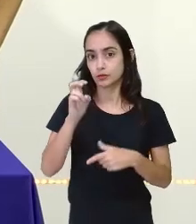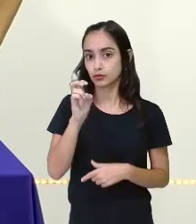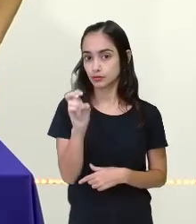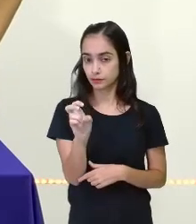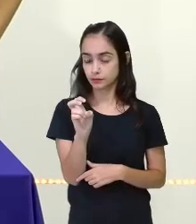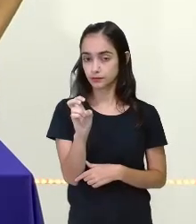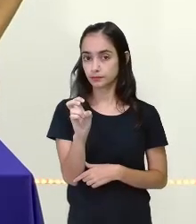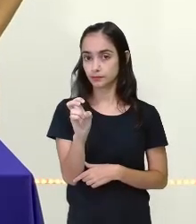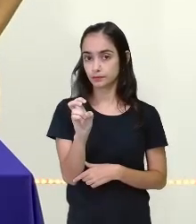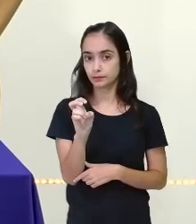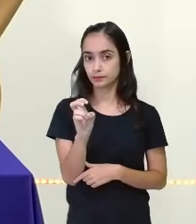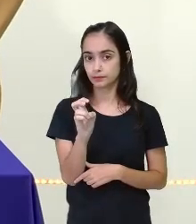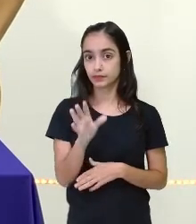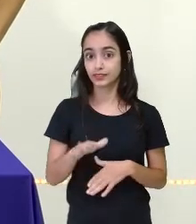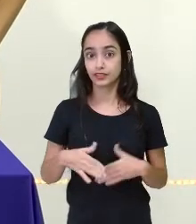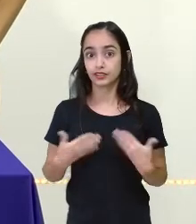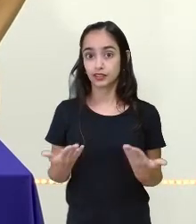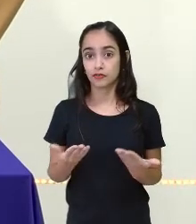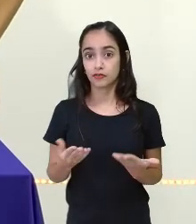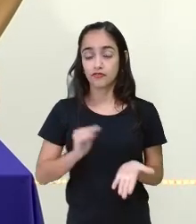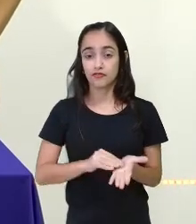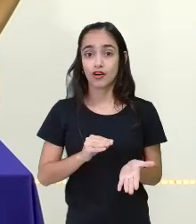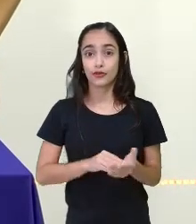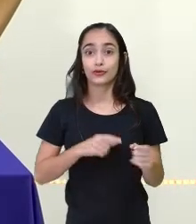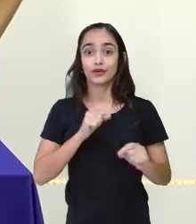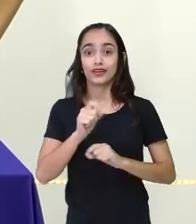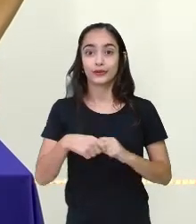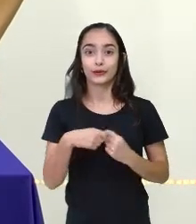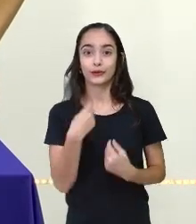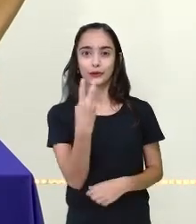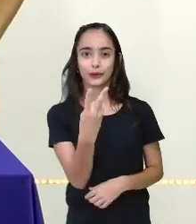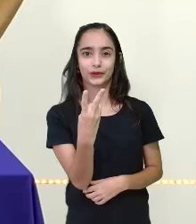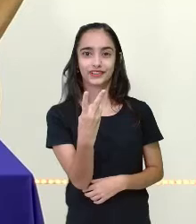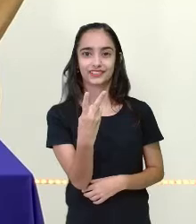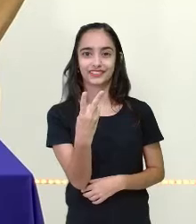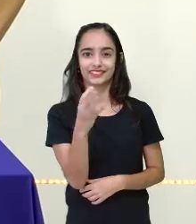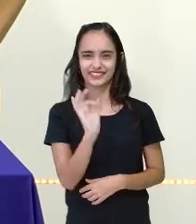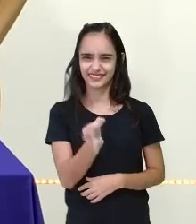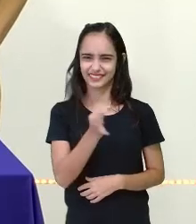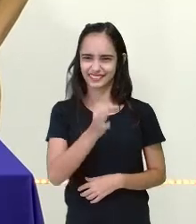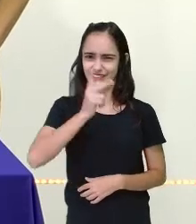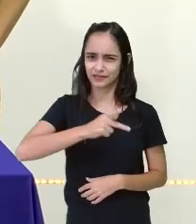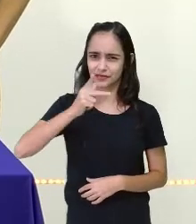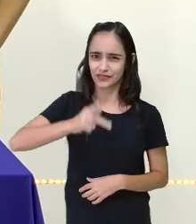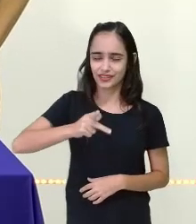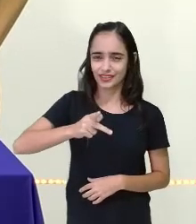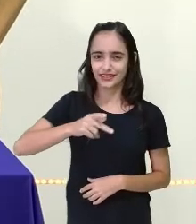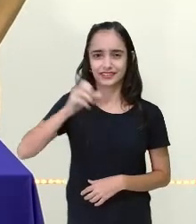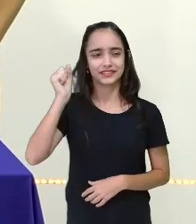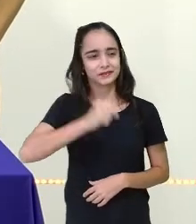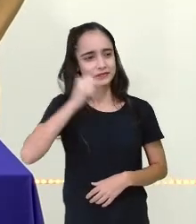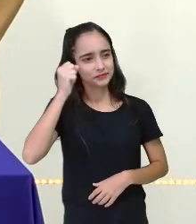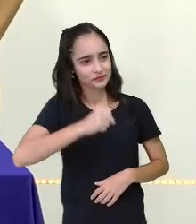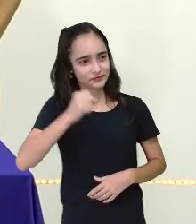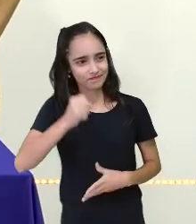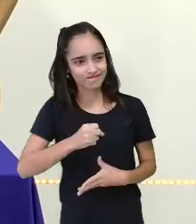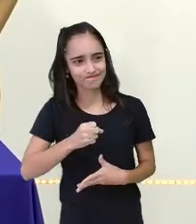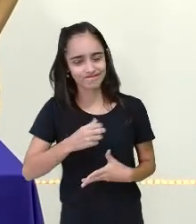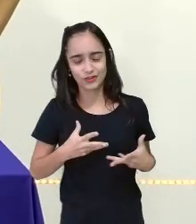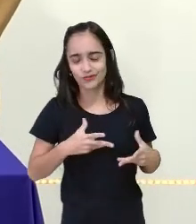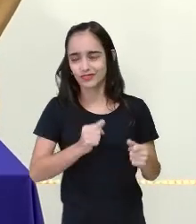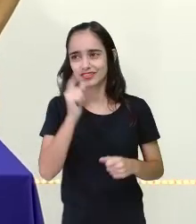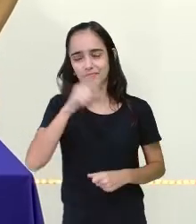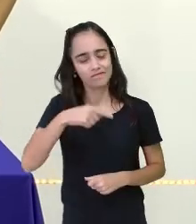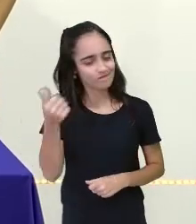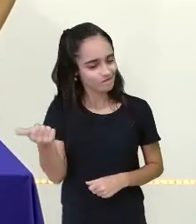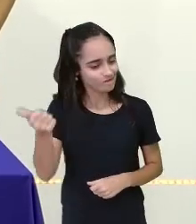5. Aí vai me restar aqui 2. Não é isso, professora Esté? Então... De todo jeito foi pior, viu? Eu queria